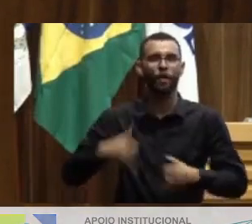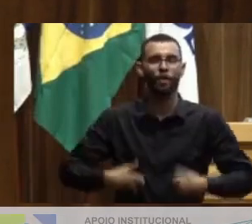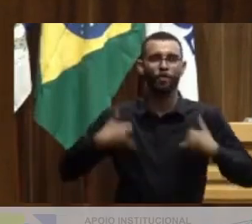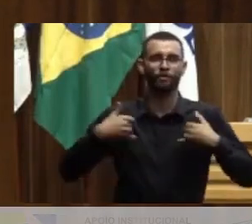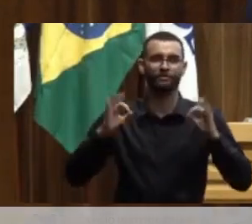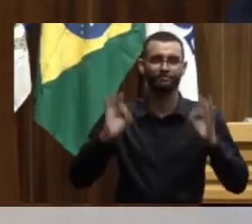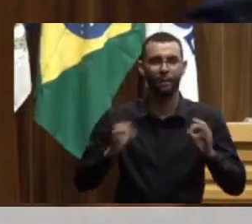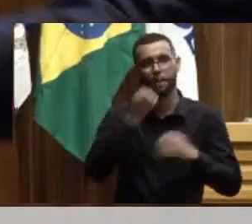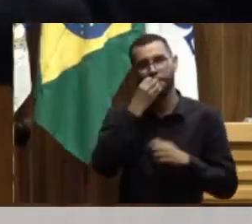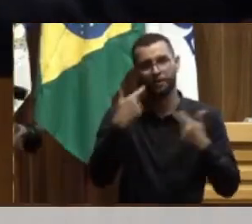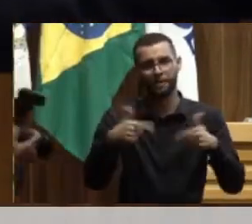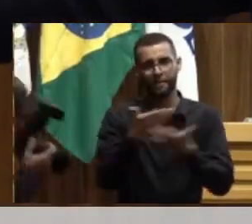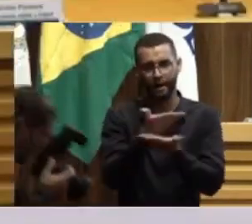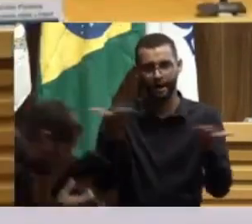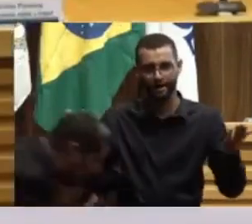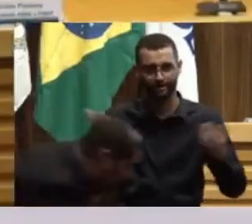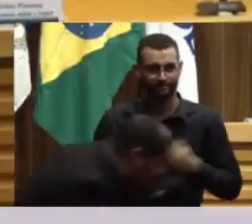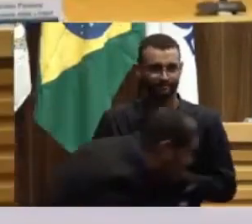Aloysio. Obrigado.